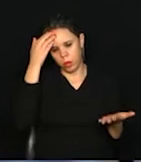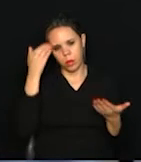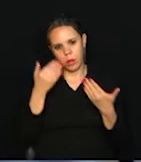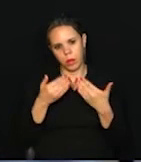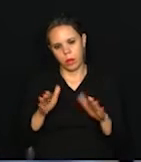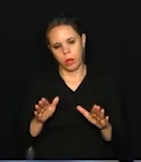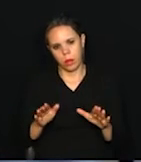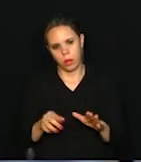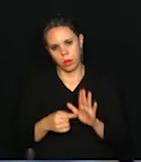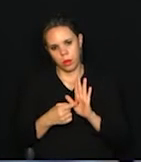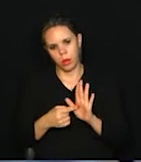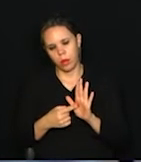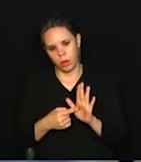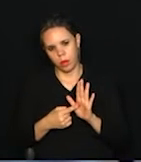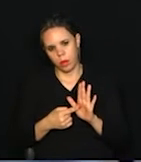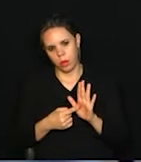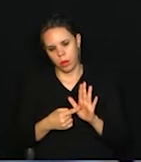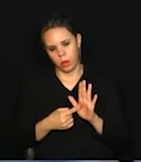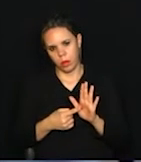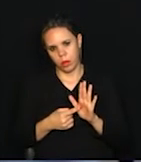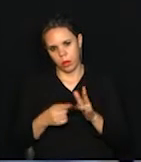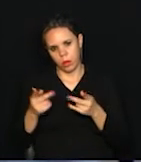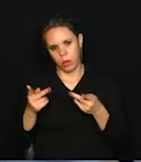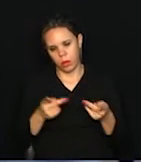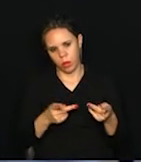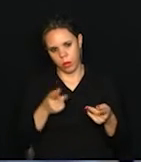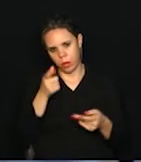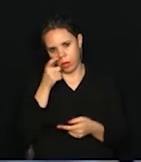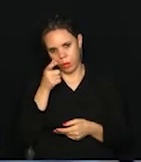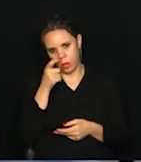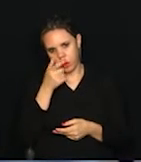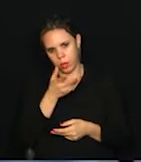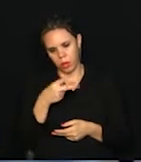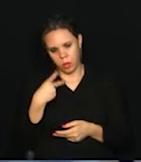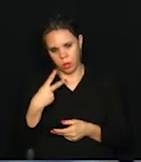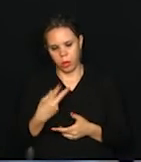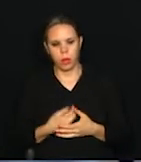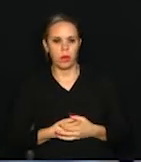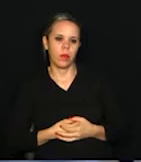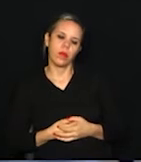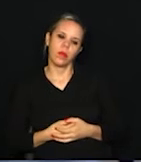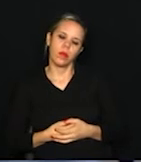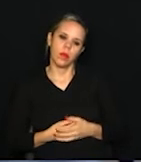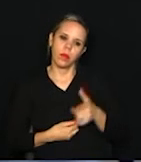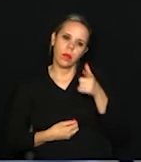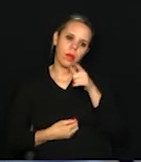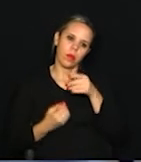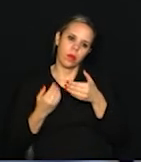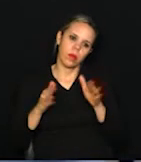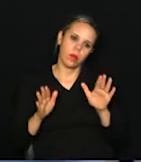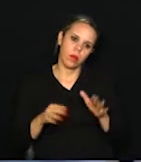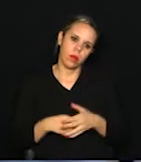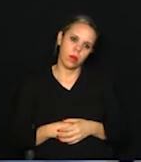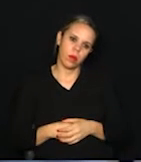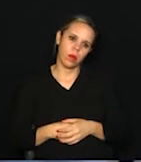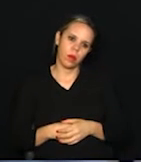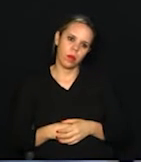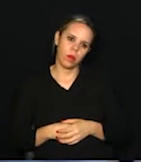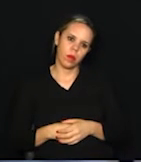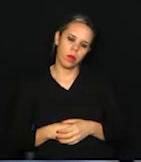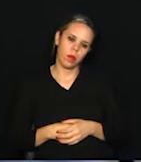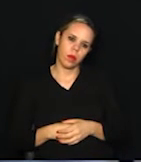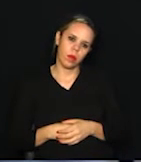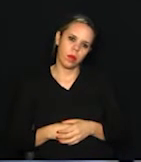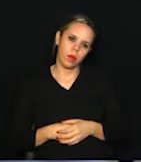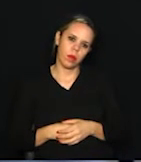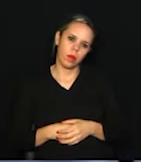autorização de quem nos convida, acho que talvez o senhor vereador Rodrigo, eu não estou conseguindo subir aqui a apresentação sem tua autorização.